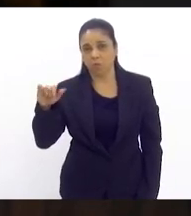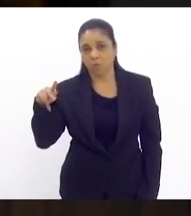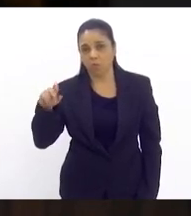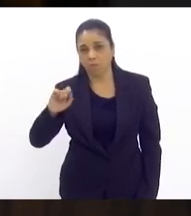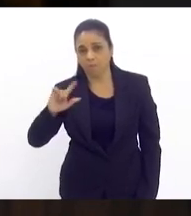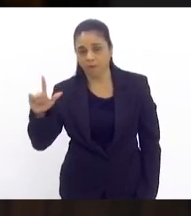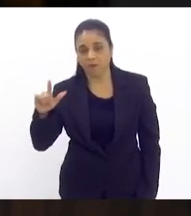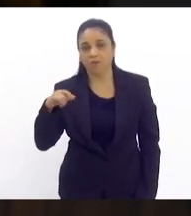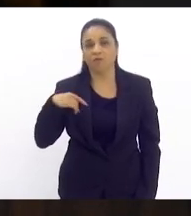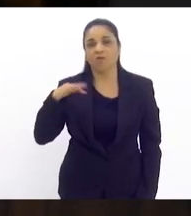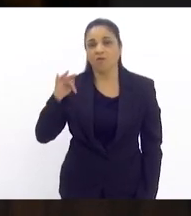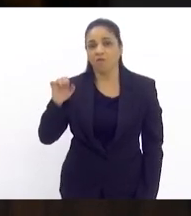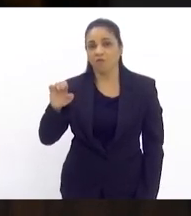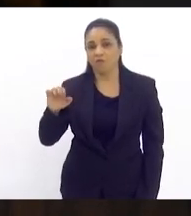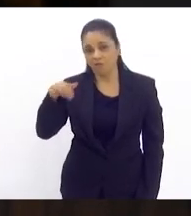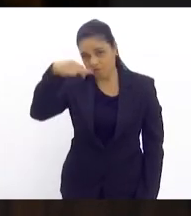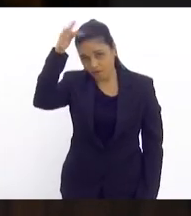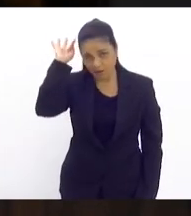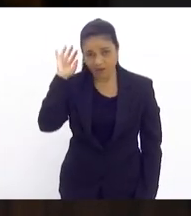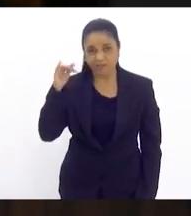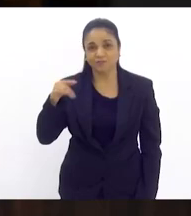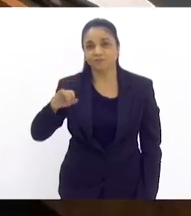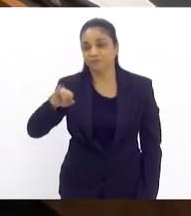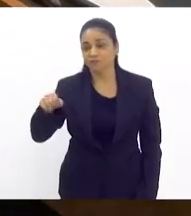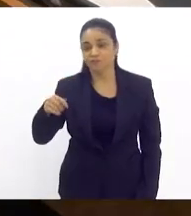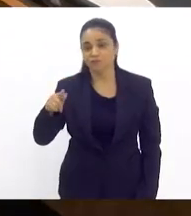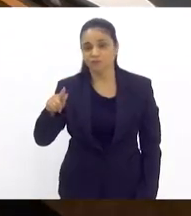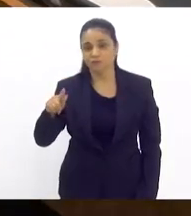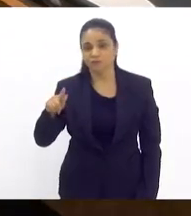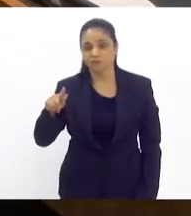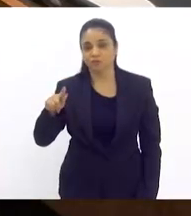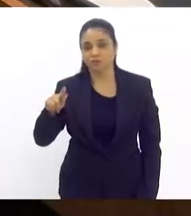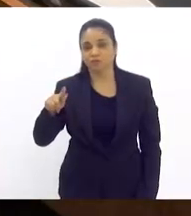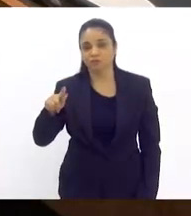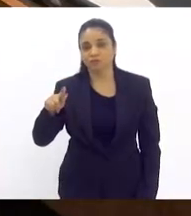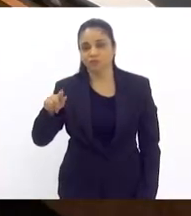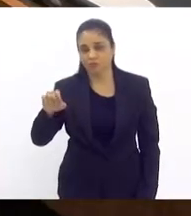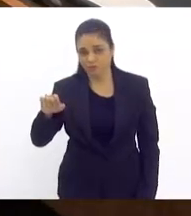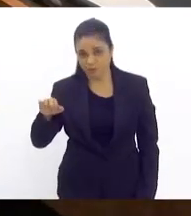Fred Pacheco deputado Jorge Felipe Neto deputado